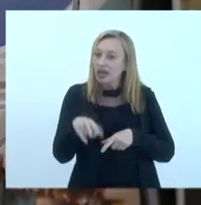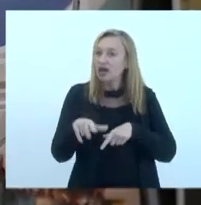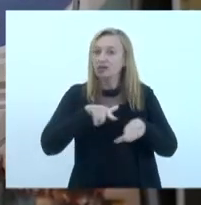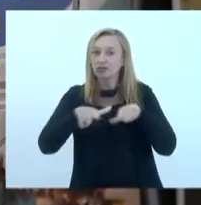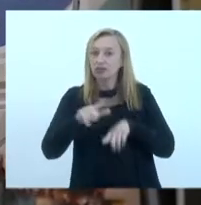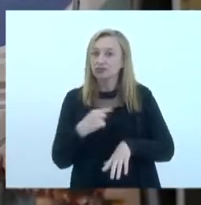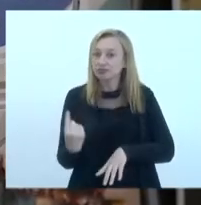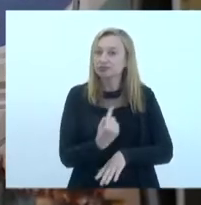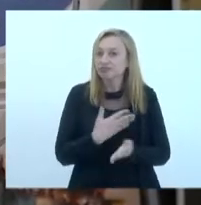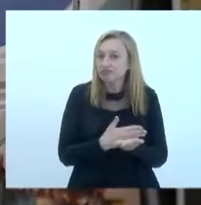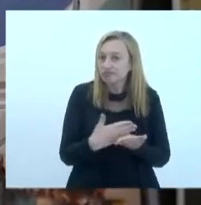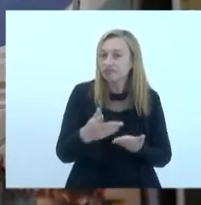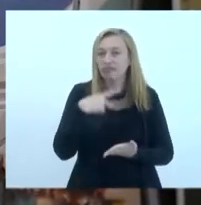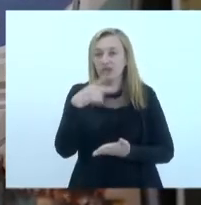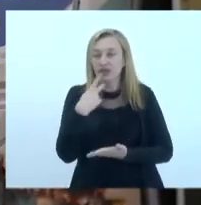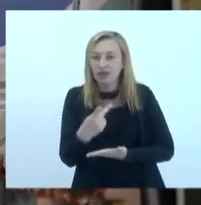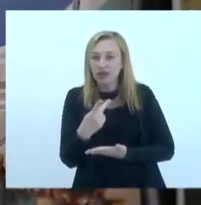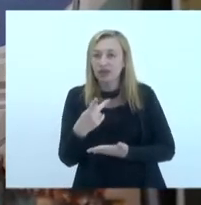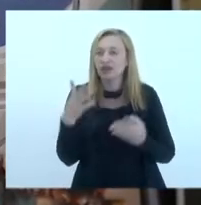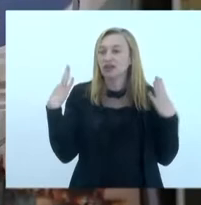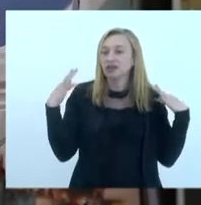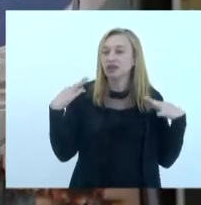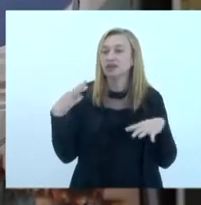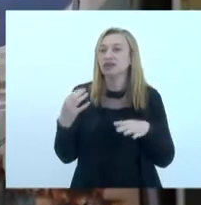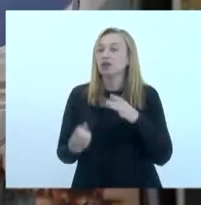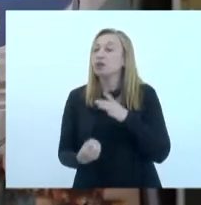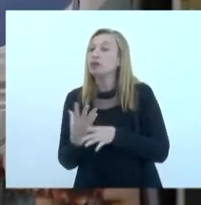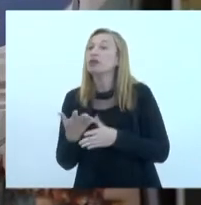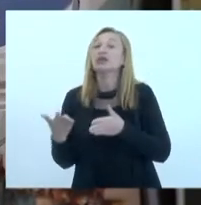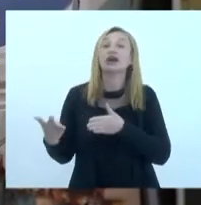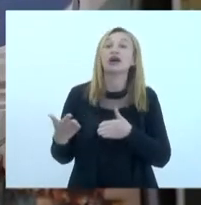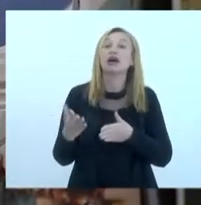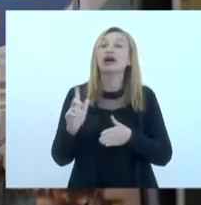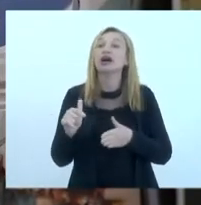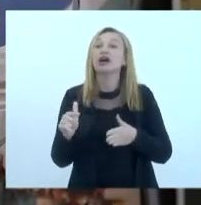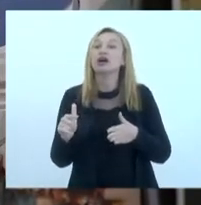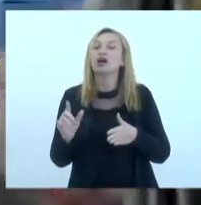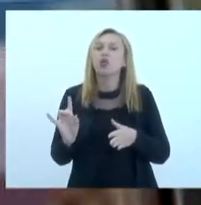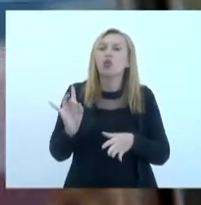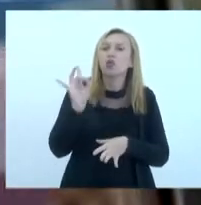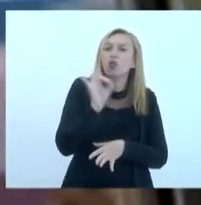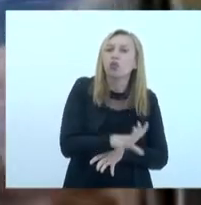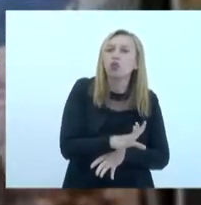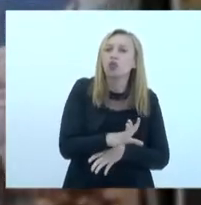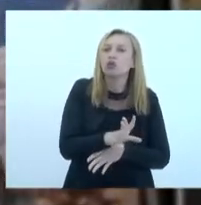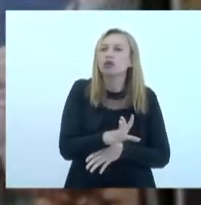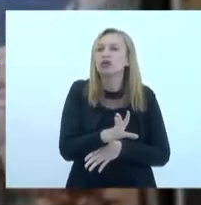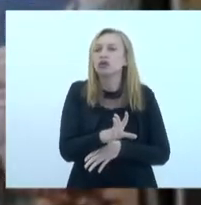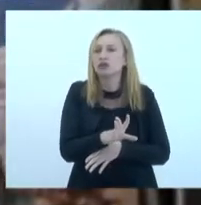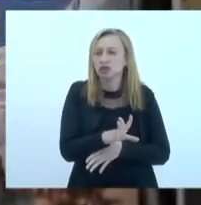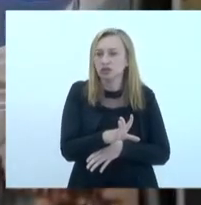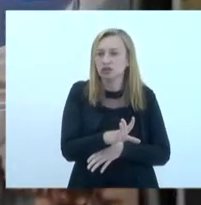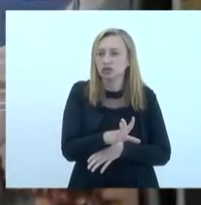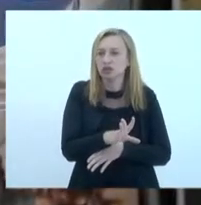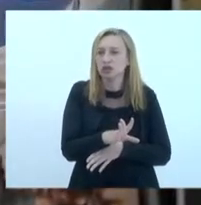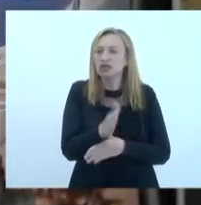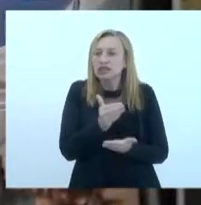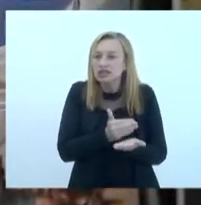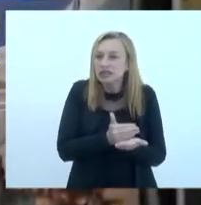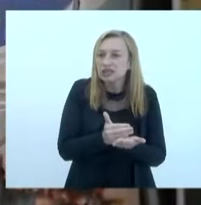A gente começou falando sobre promoção turística, e a promoção turística é a última parte da cadeia produtiva do